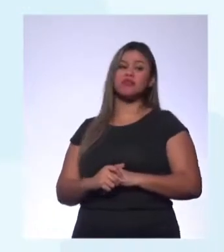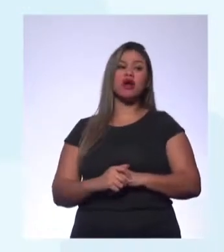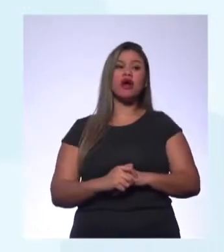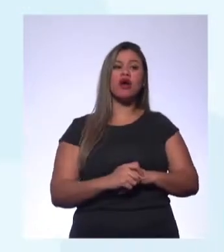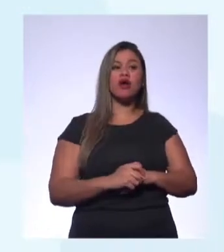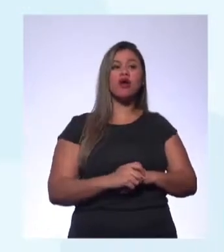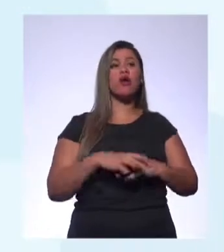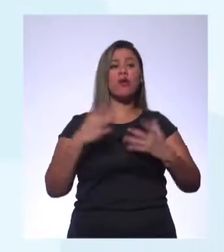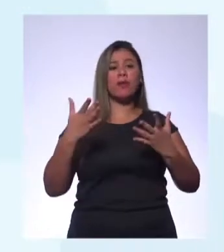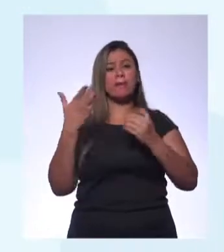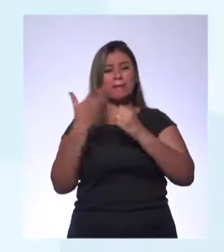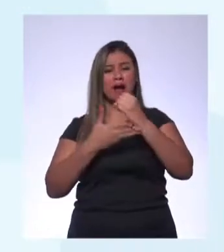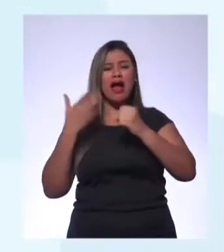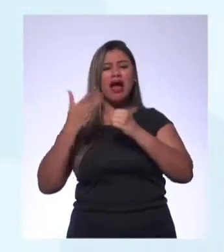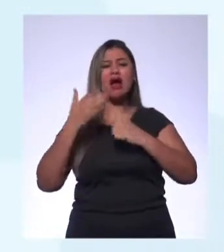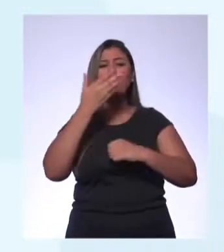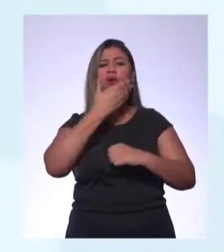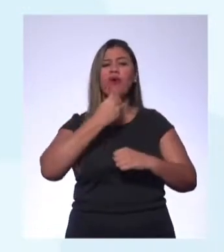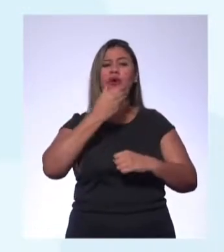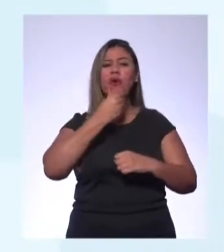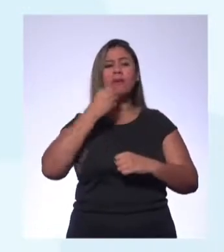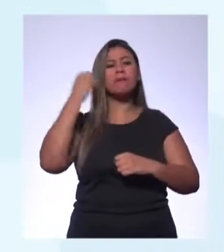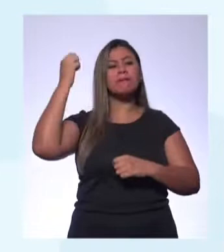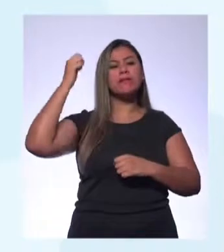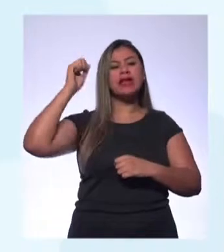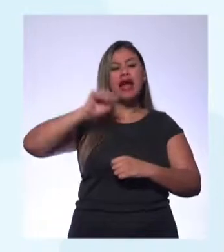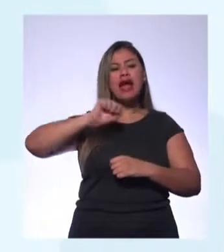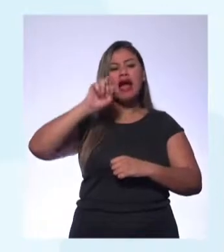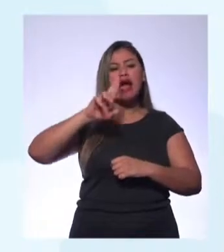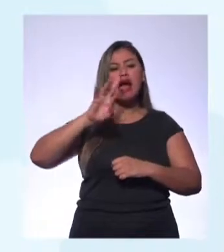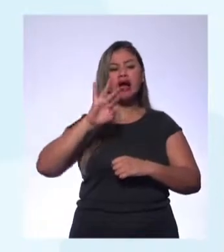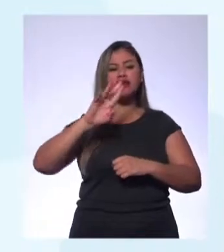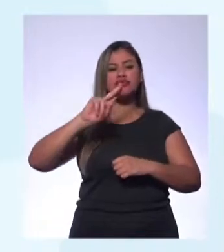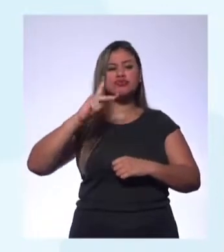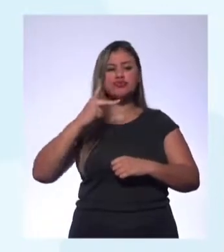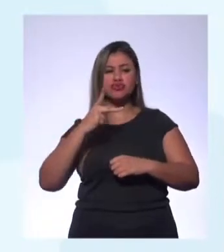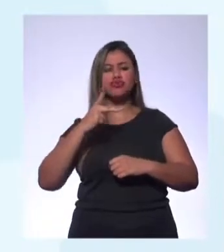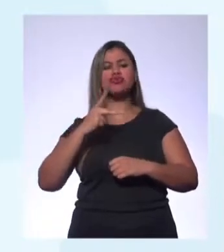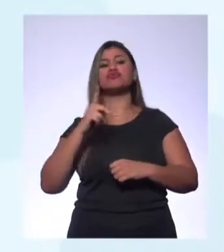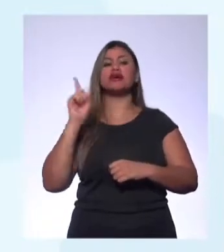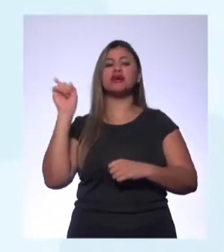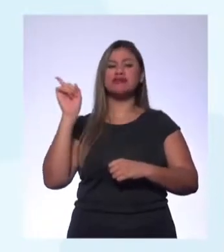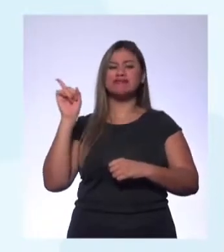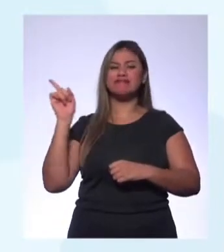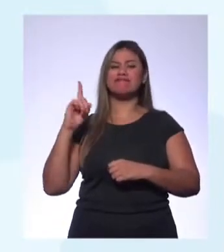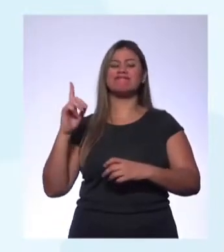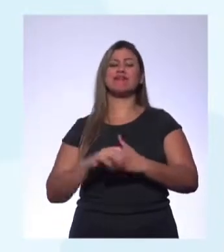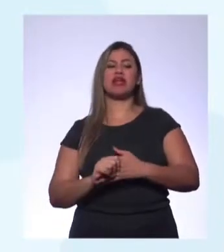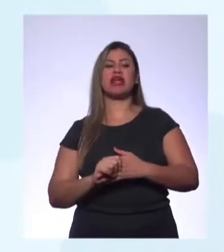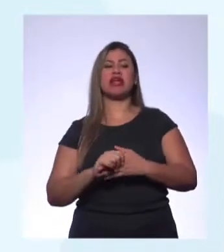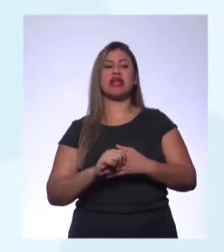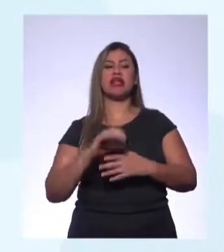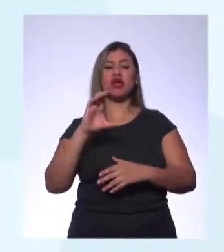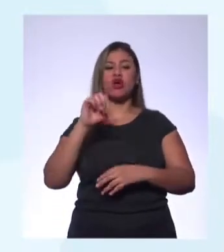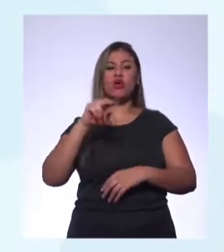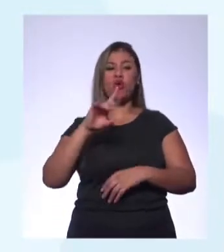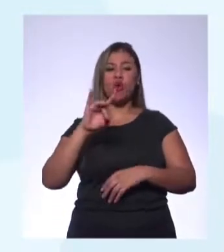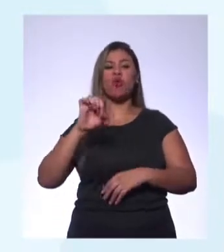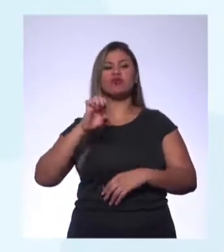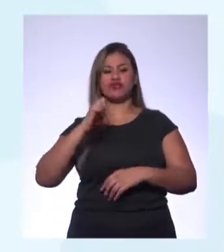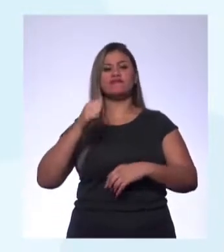teorias racistas é o Arthur de Gobineau, conde de Gobineau, que inclusive teve